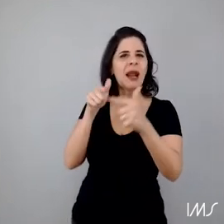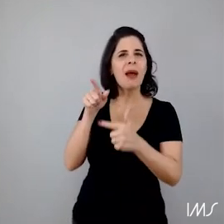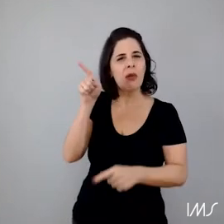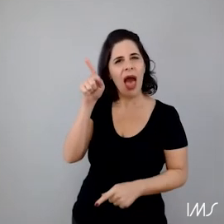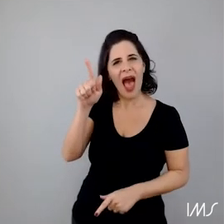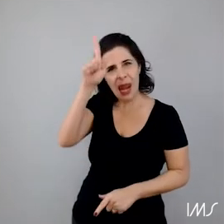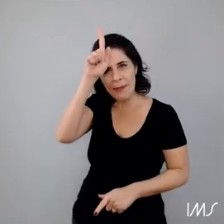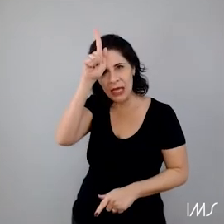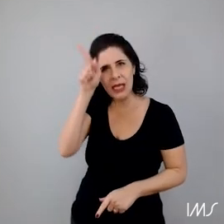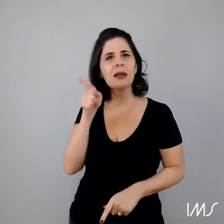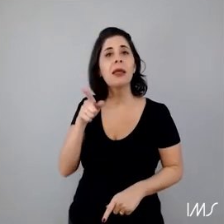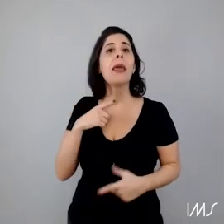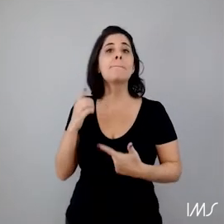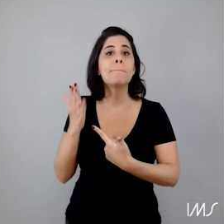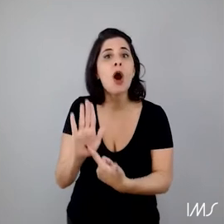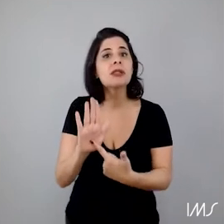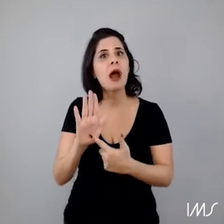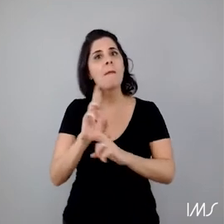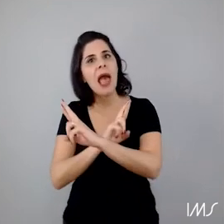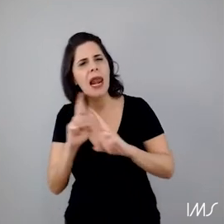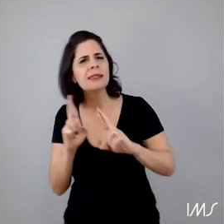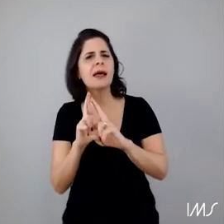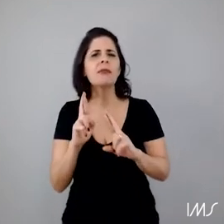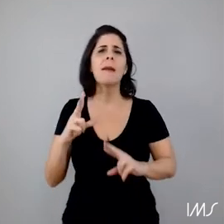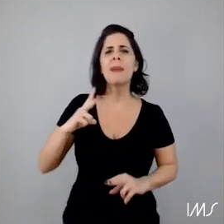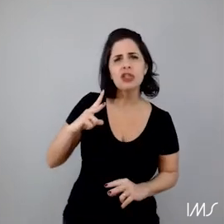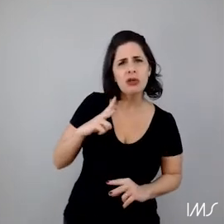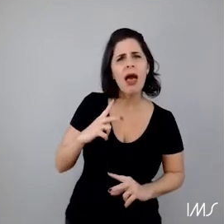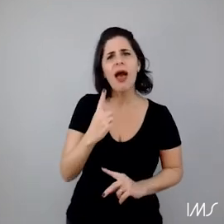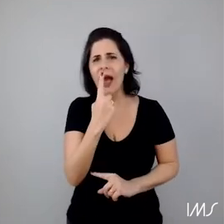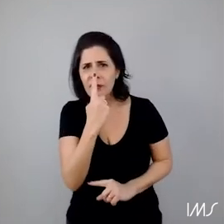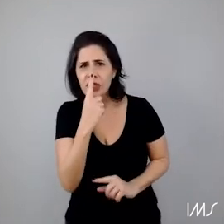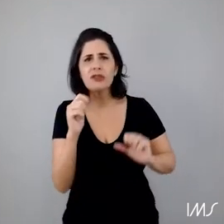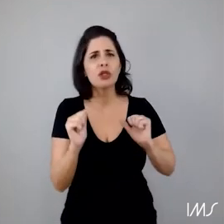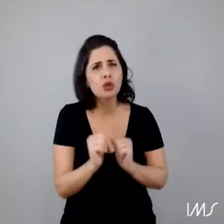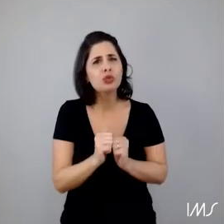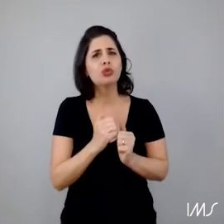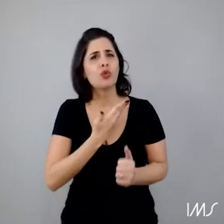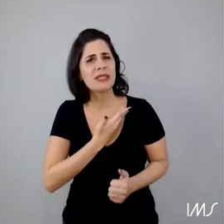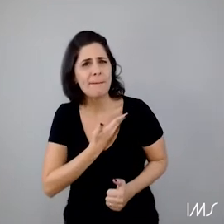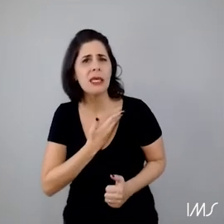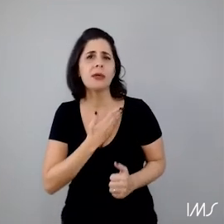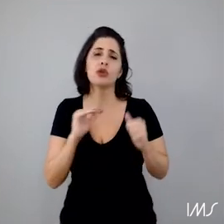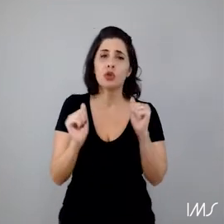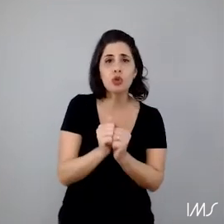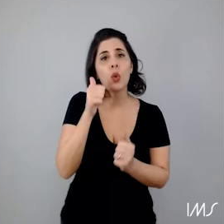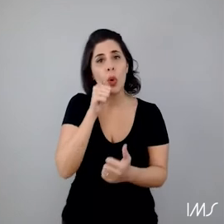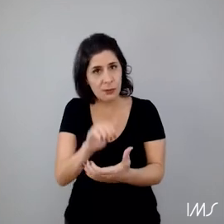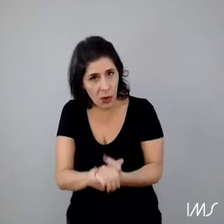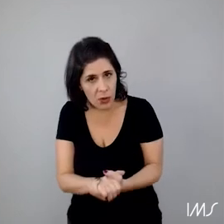recomendações, obviamente, pessoais por parte dele e da esposa. Né? E a próxima, por favor, uma correspondência.